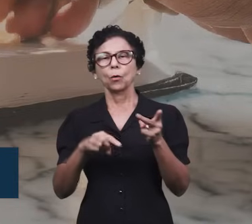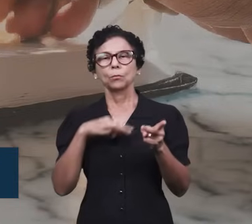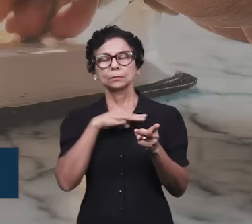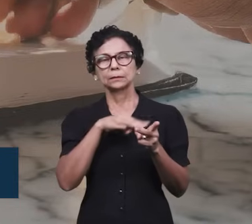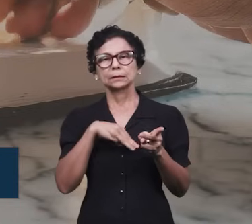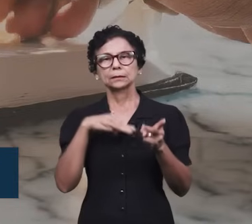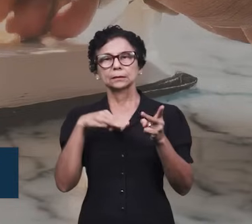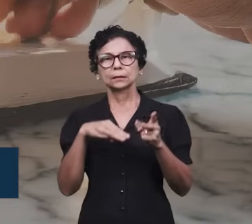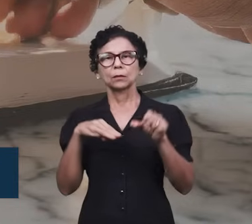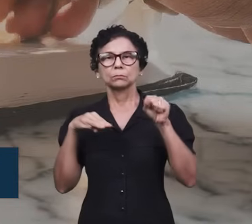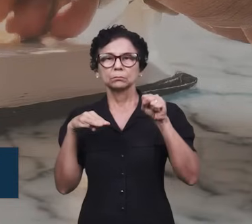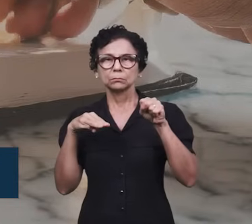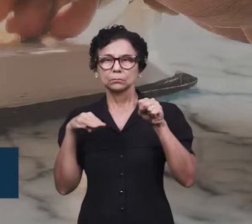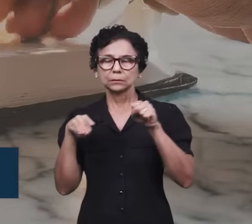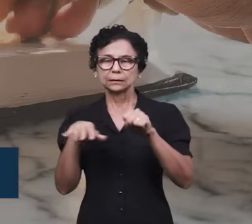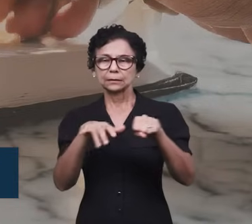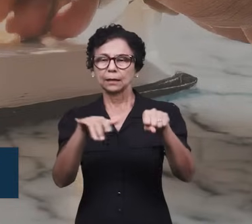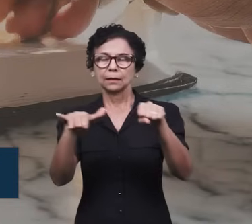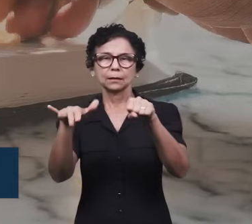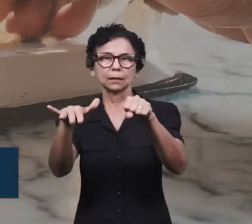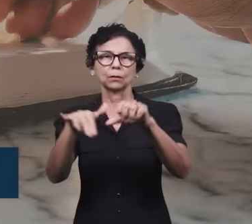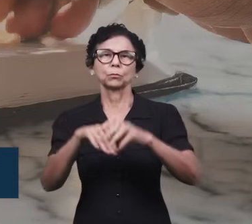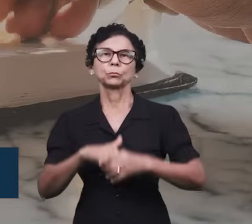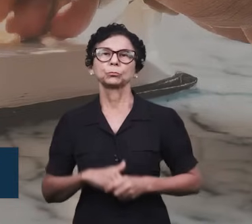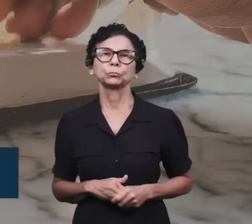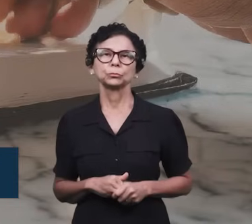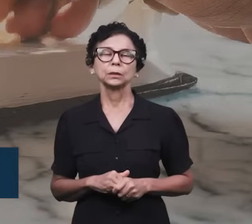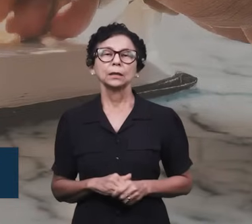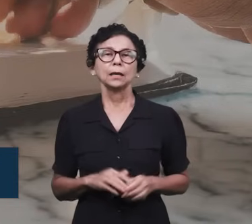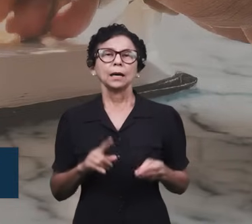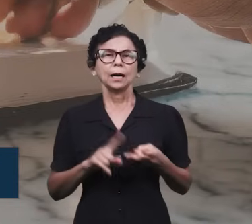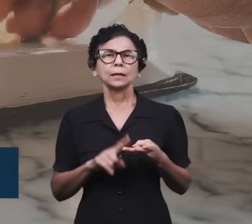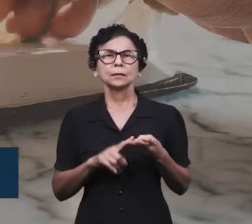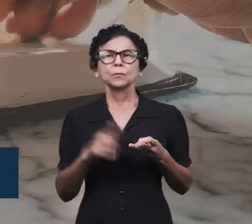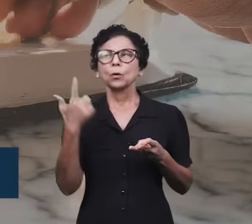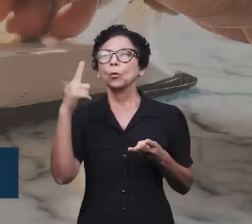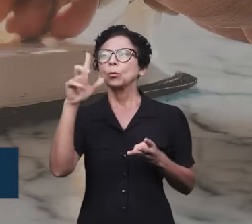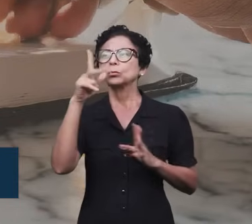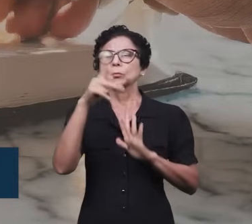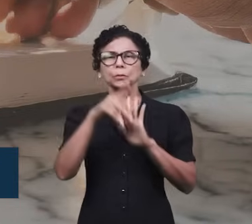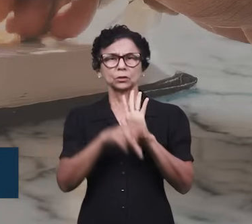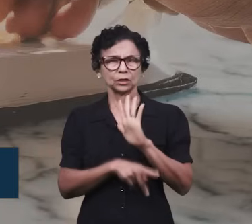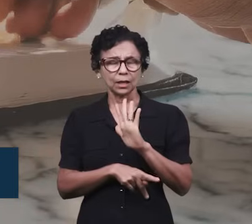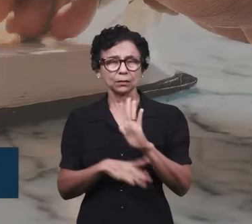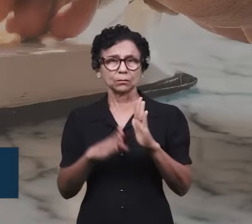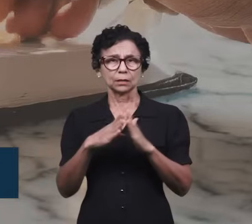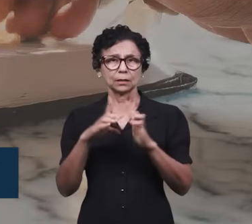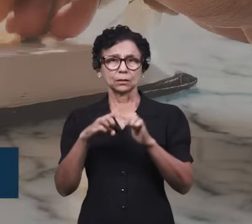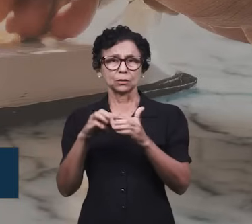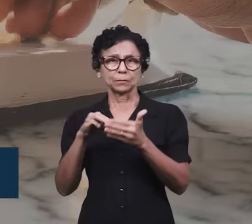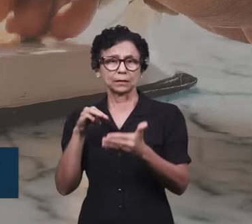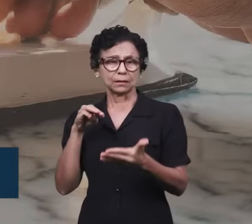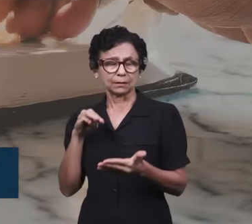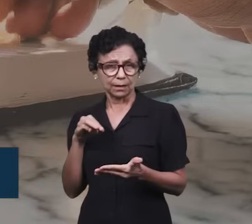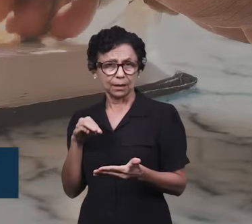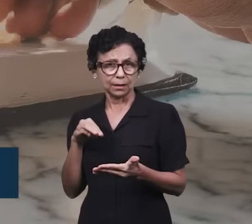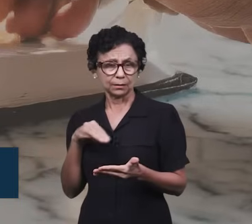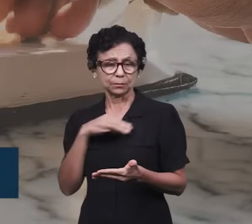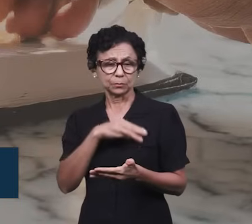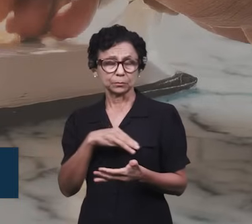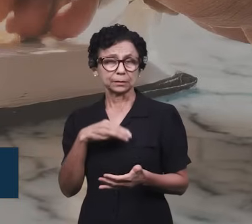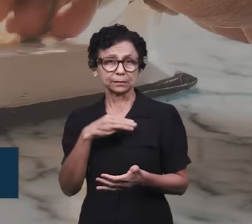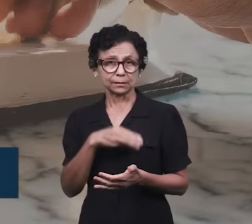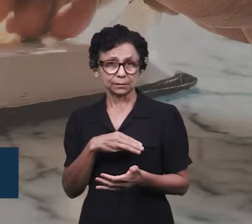aí a segunda pergunta, qual outro projeto que a Igreja Cristã Maranata conduz por meio da